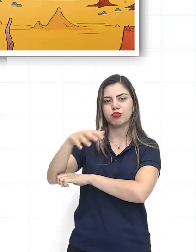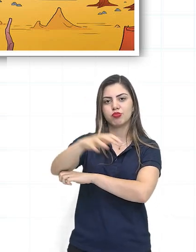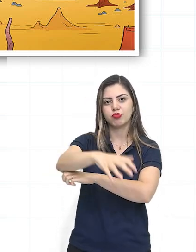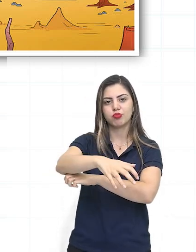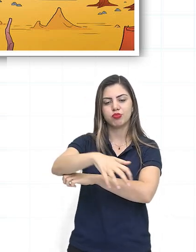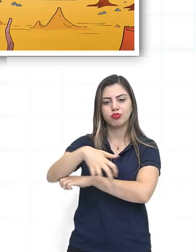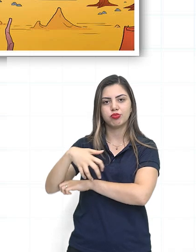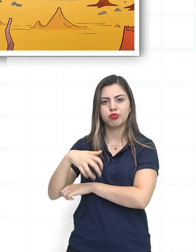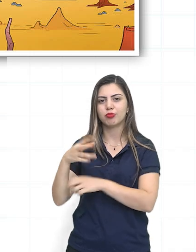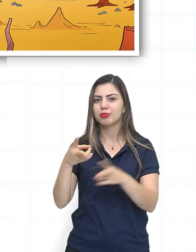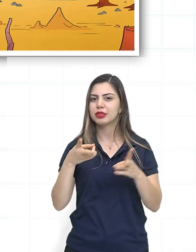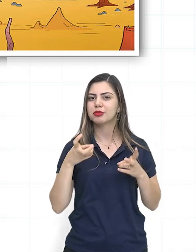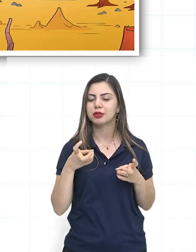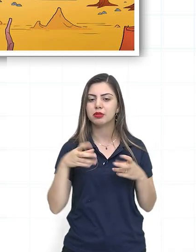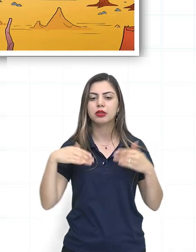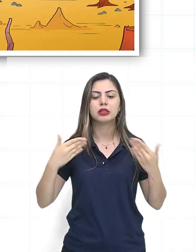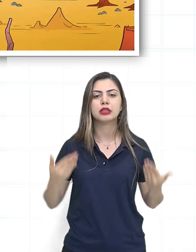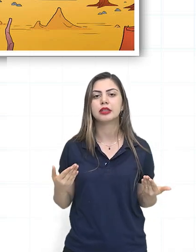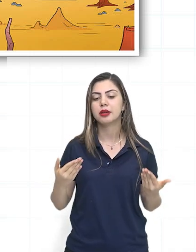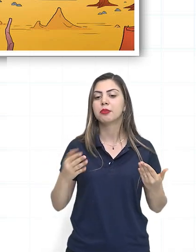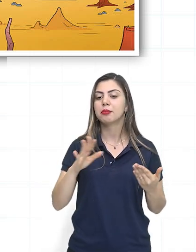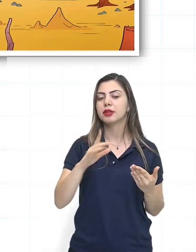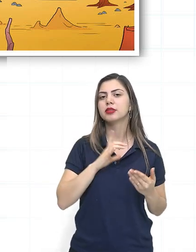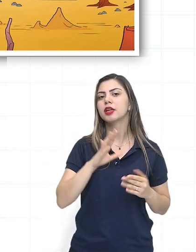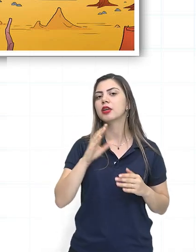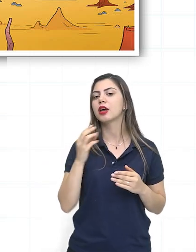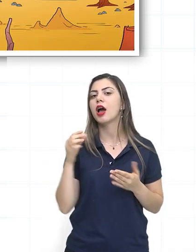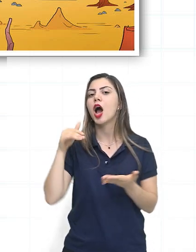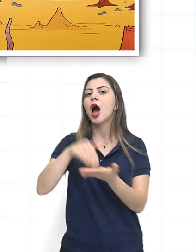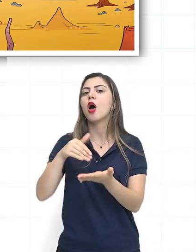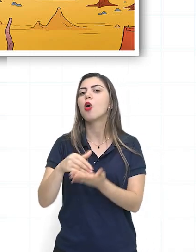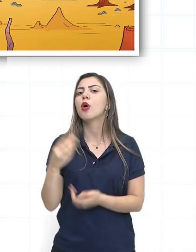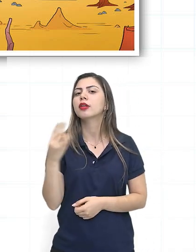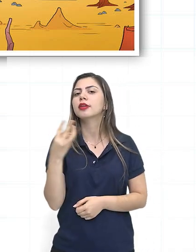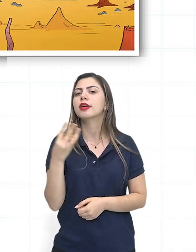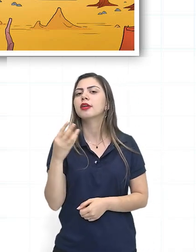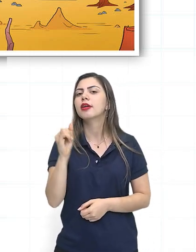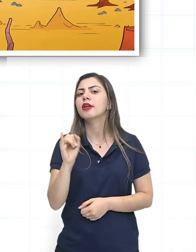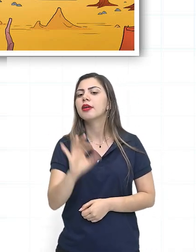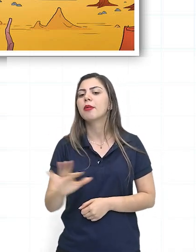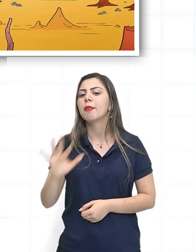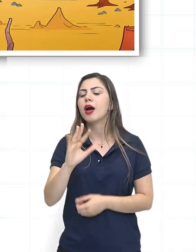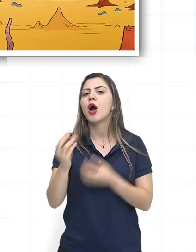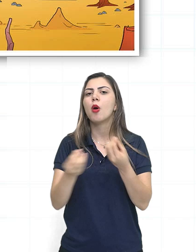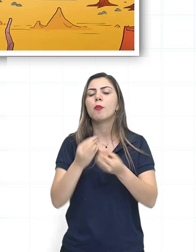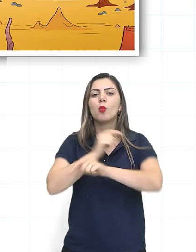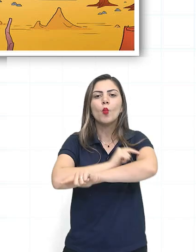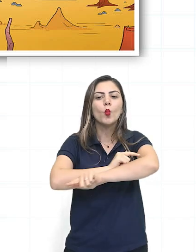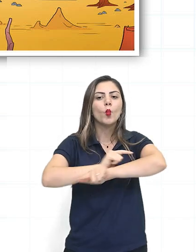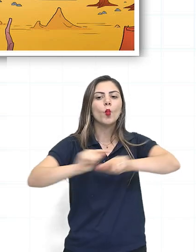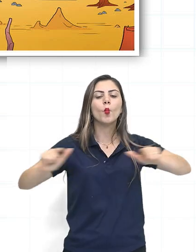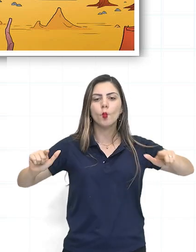das árvores. E aí você observa na última imagem que está sendo totalmente